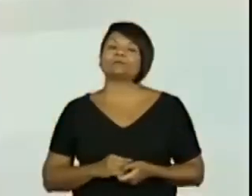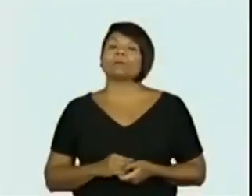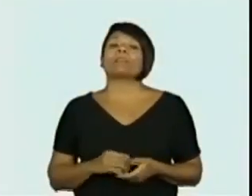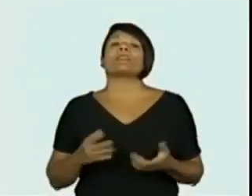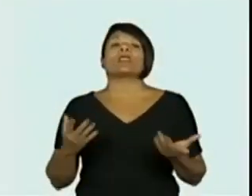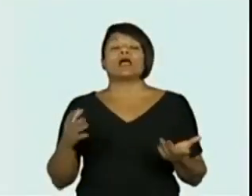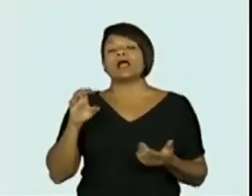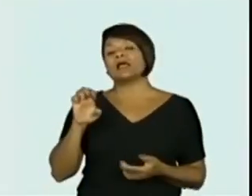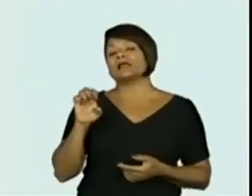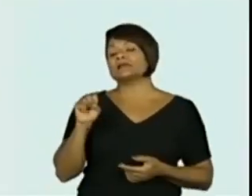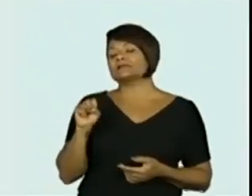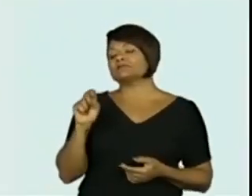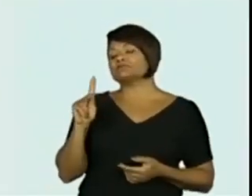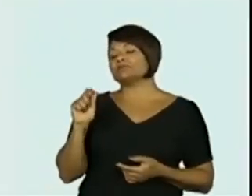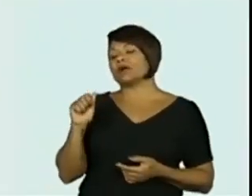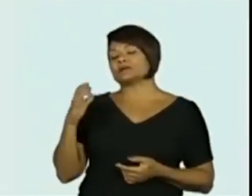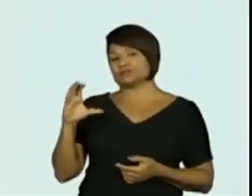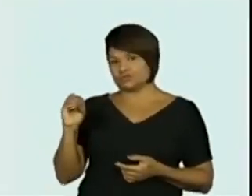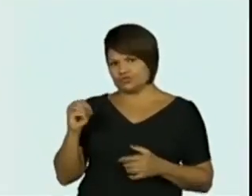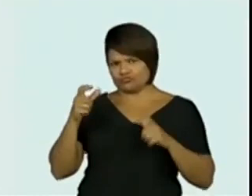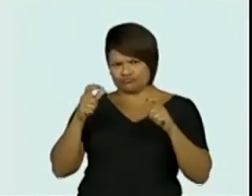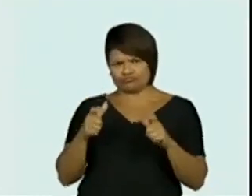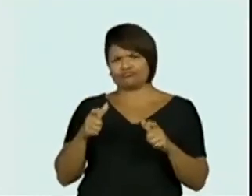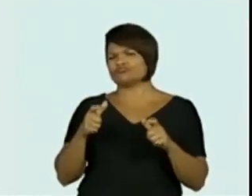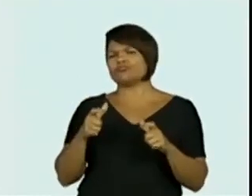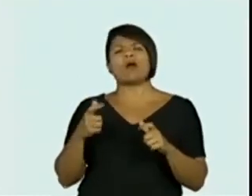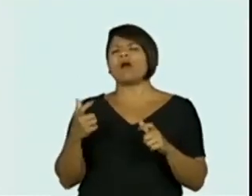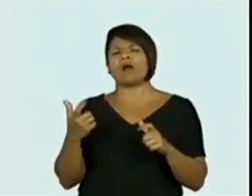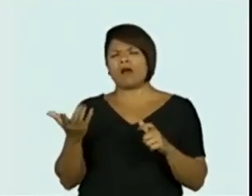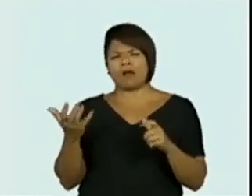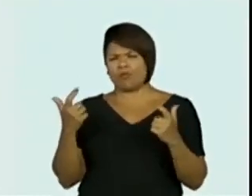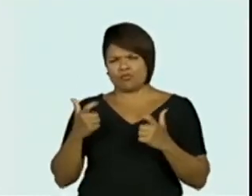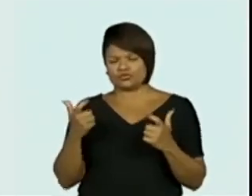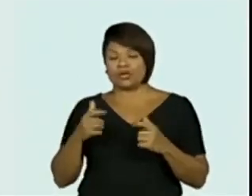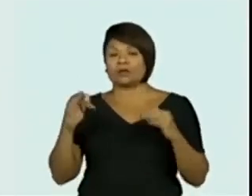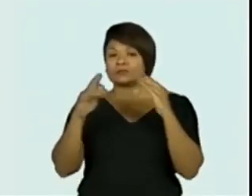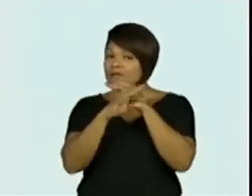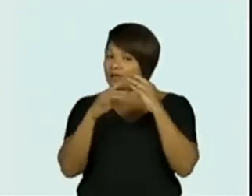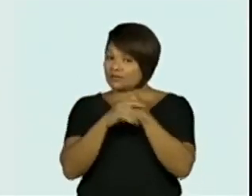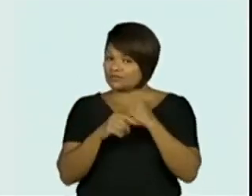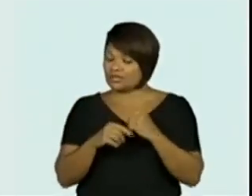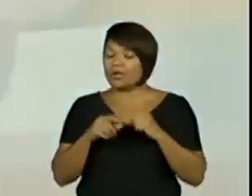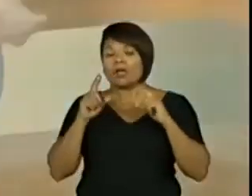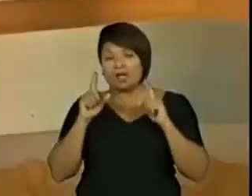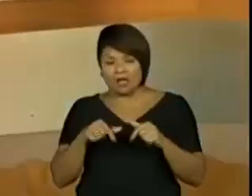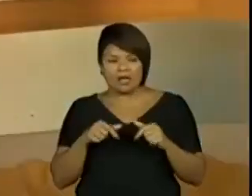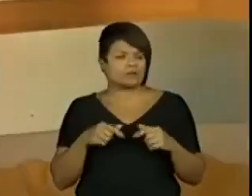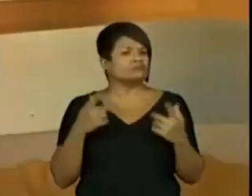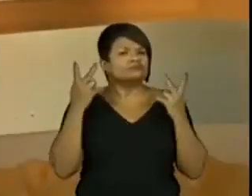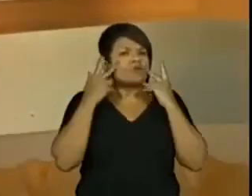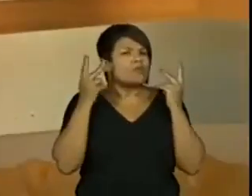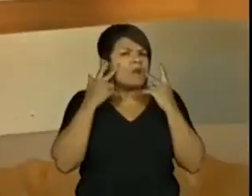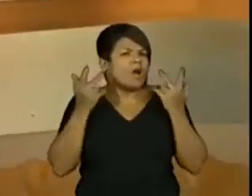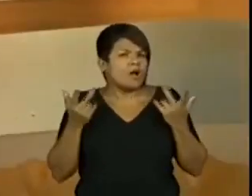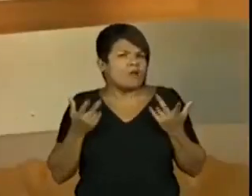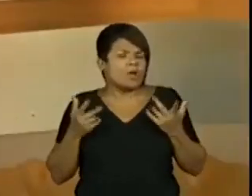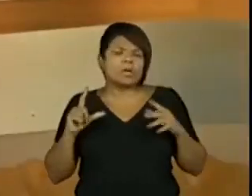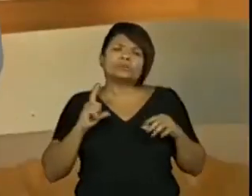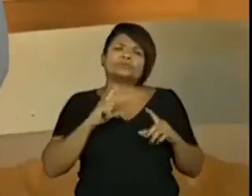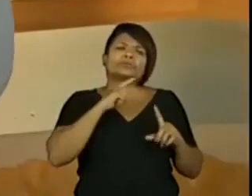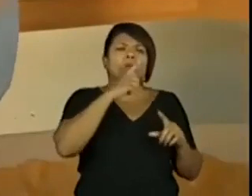O espaço é numa cidade, inclusive a descrição dela de uma cidade normal,